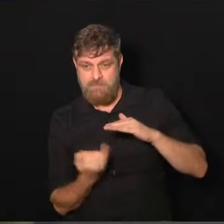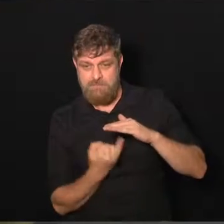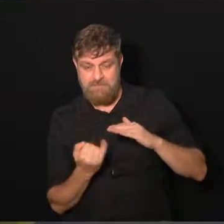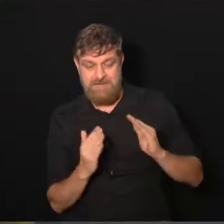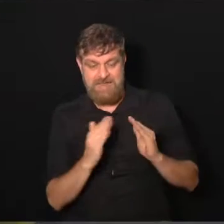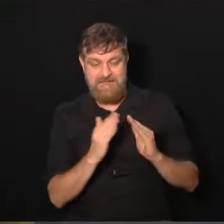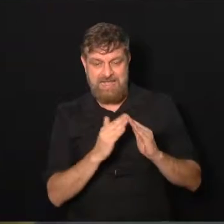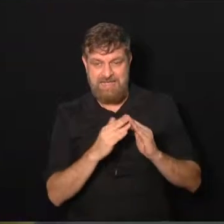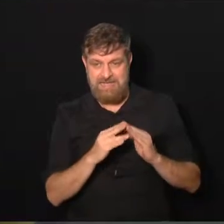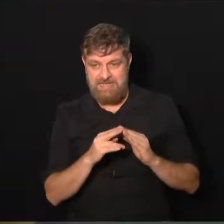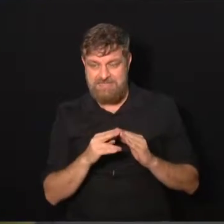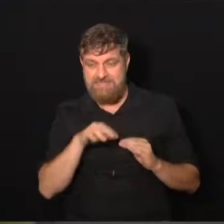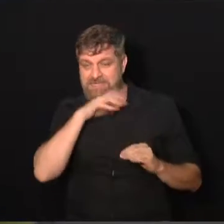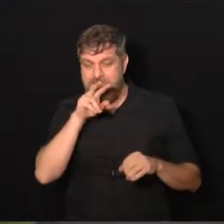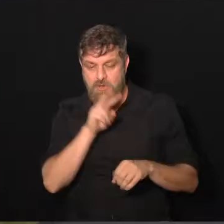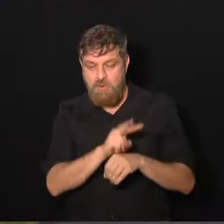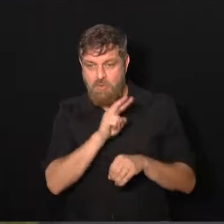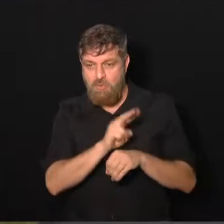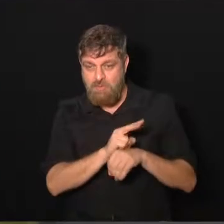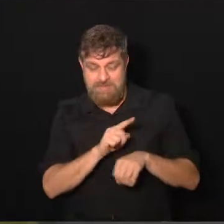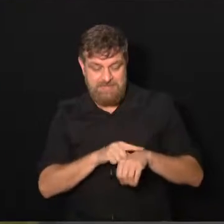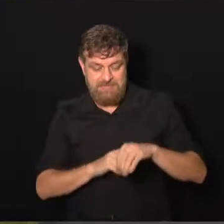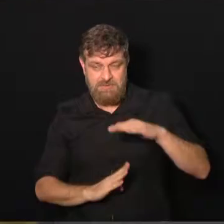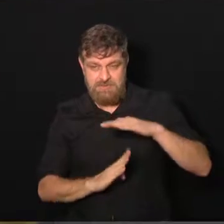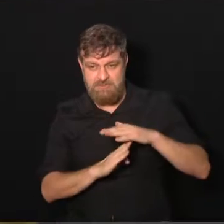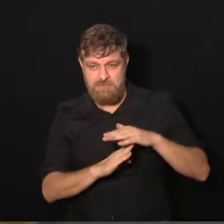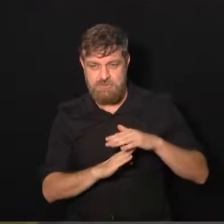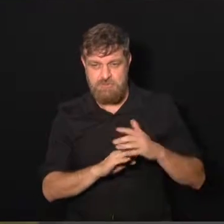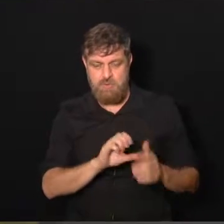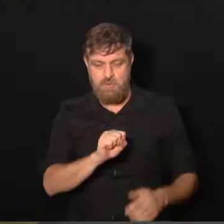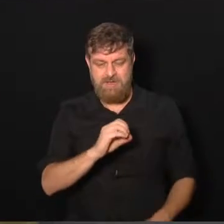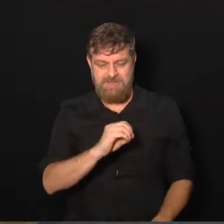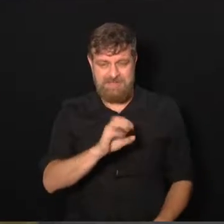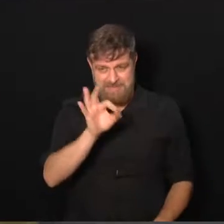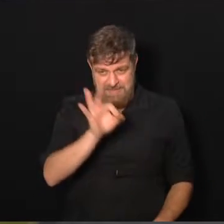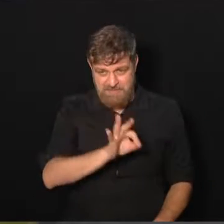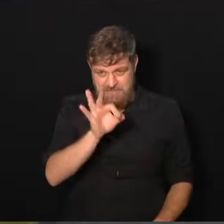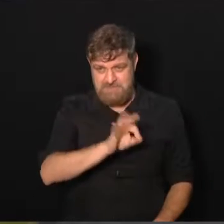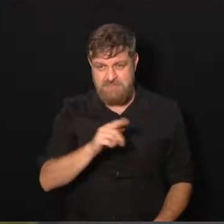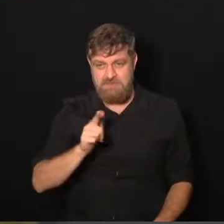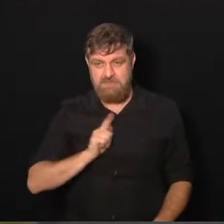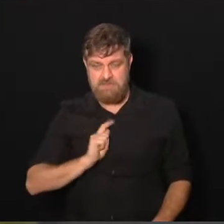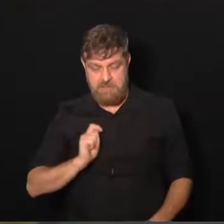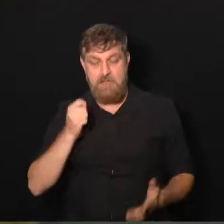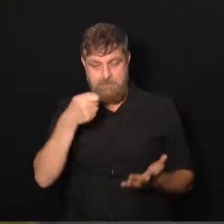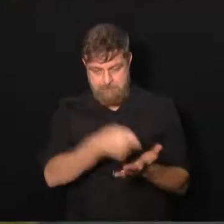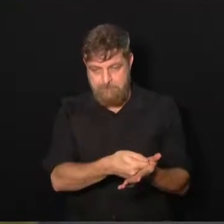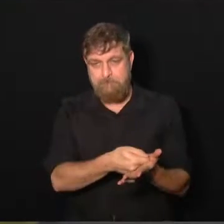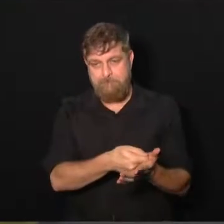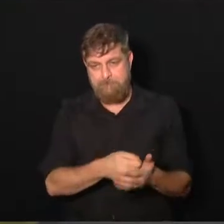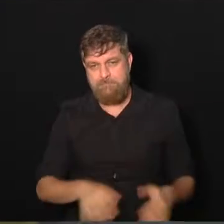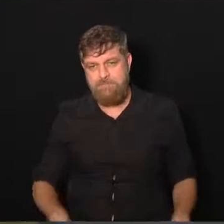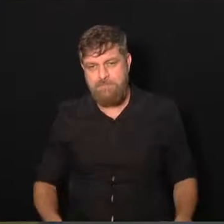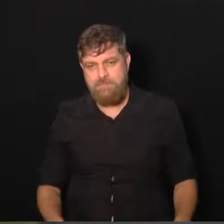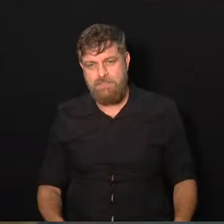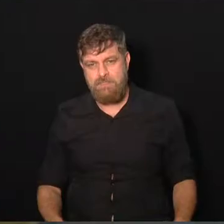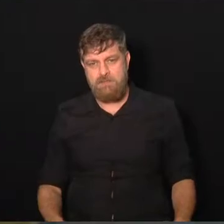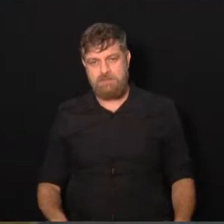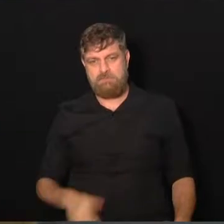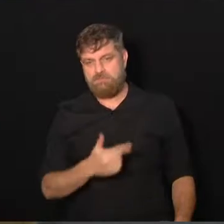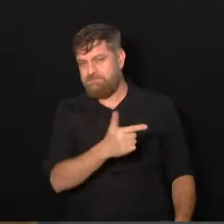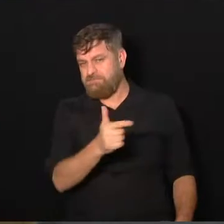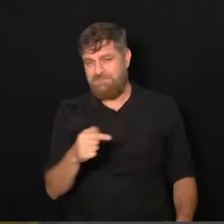lares temporários. Que eu diria que 80%, 90% recebem por esse serviço e não tem